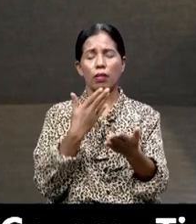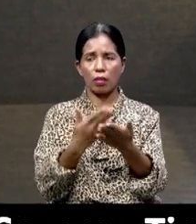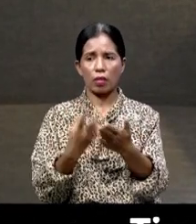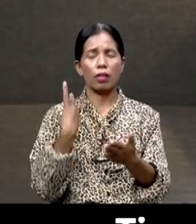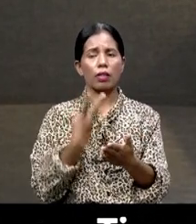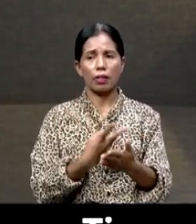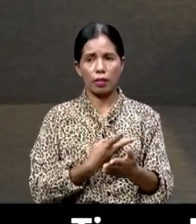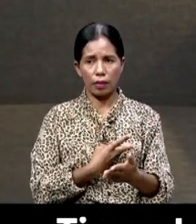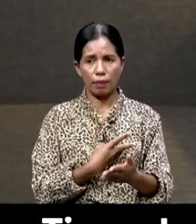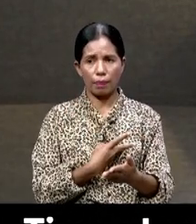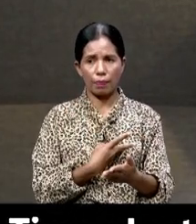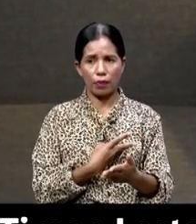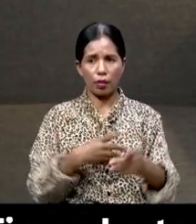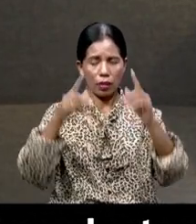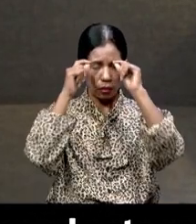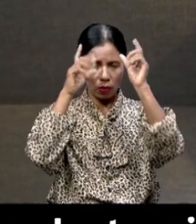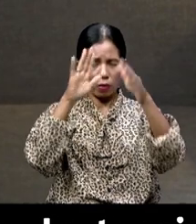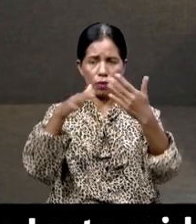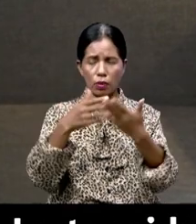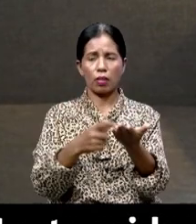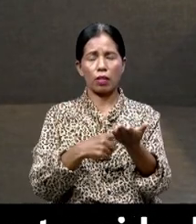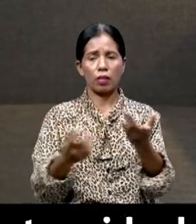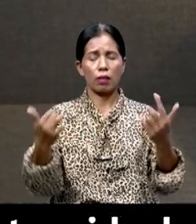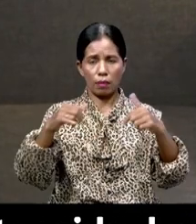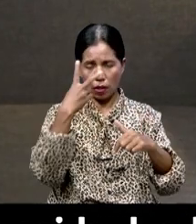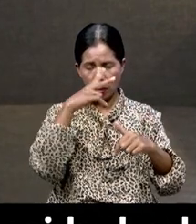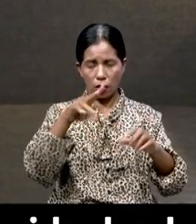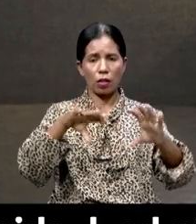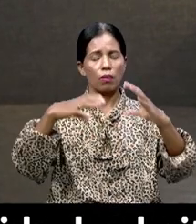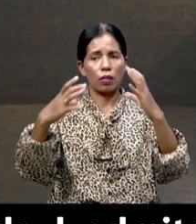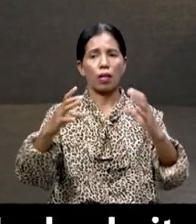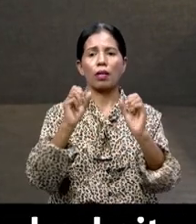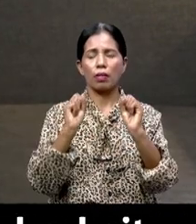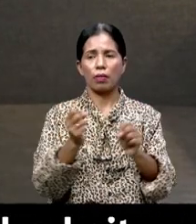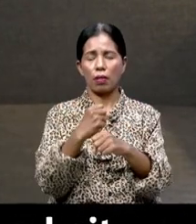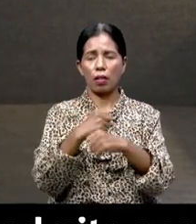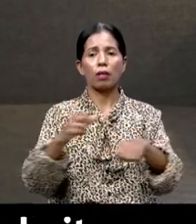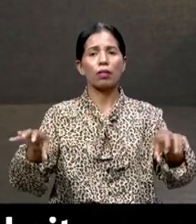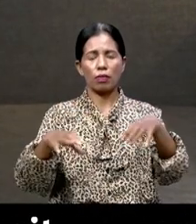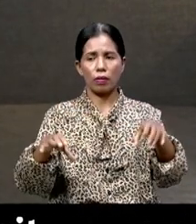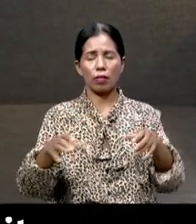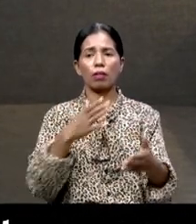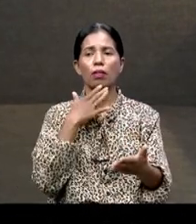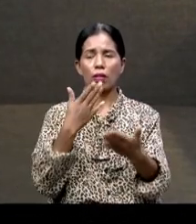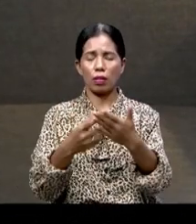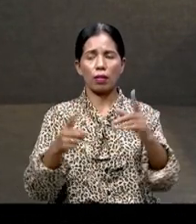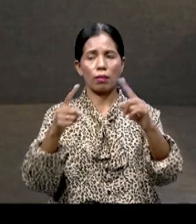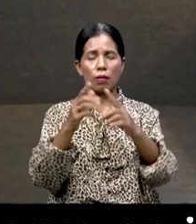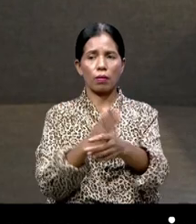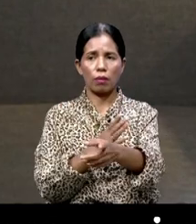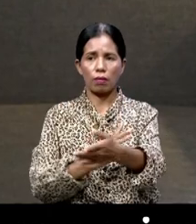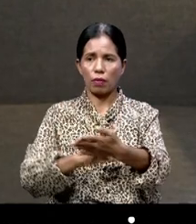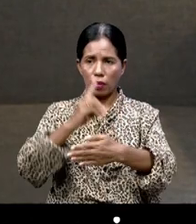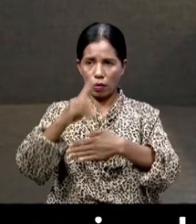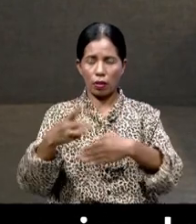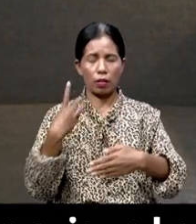Nia, Timor-Leste, Sira, técnico, Sira, Mainé, livros e comissão mista, na Tuvela, ralar o serviço. De dia que vai promover desenvolvimento, vai